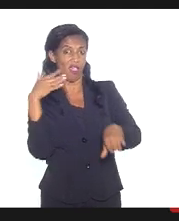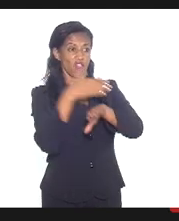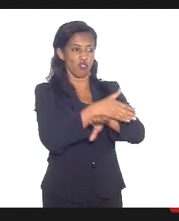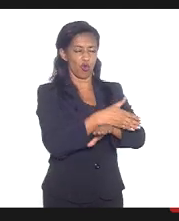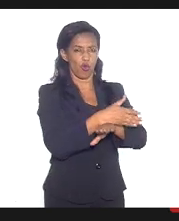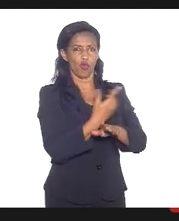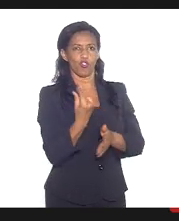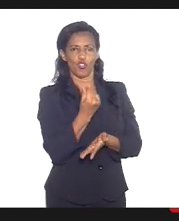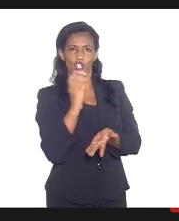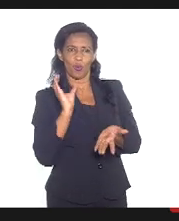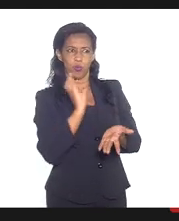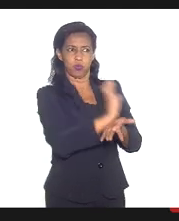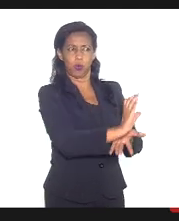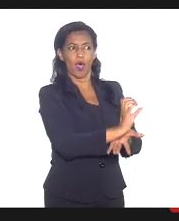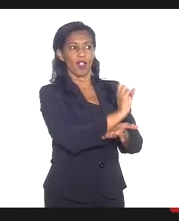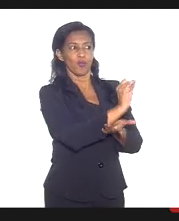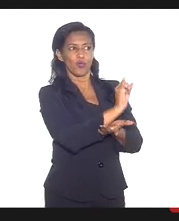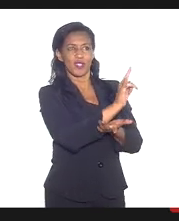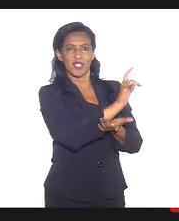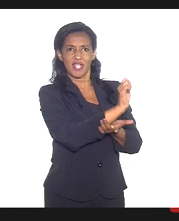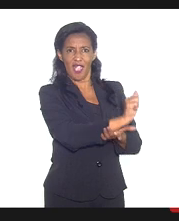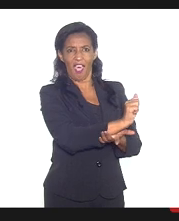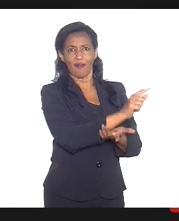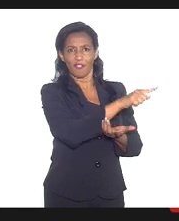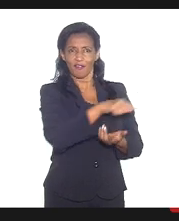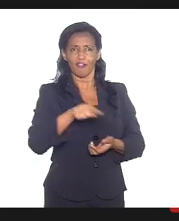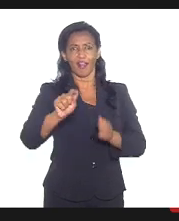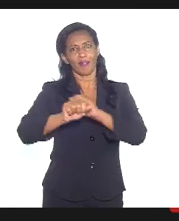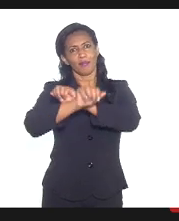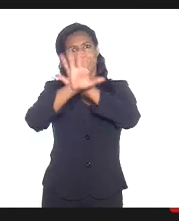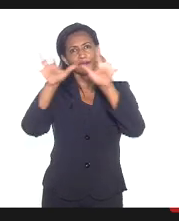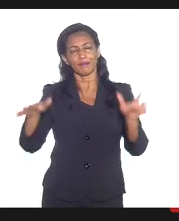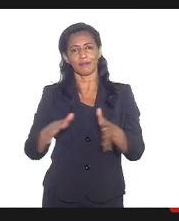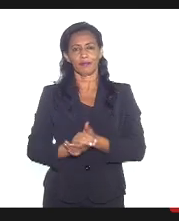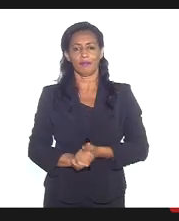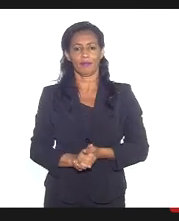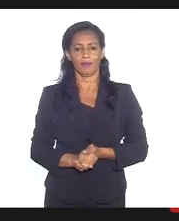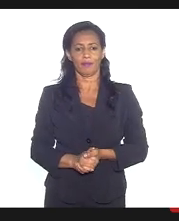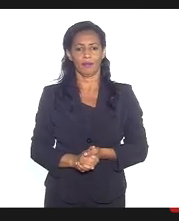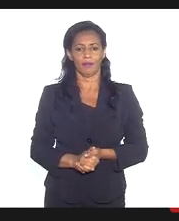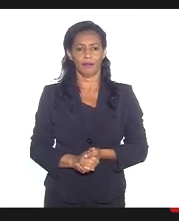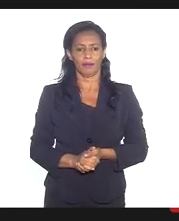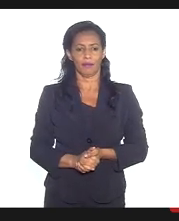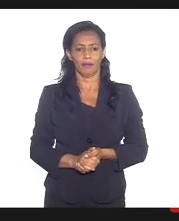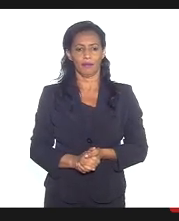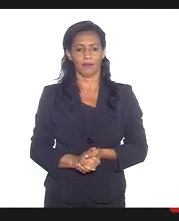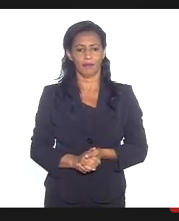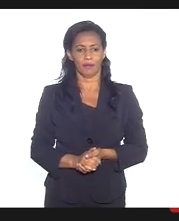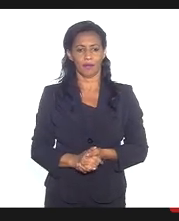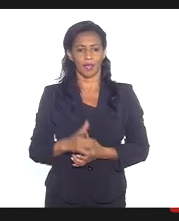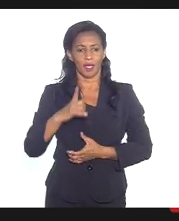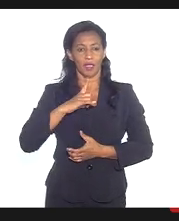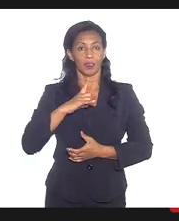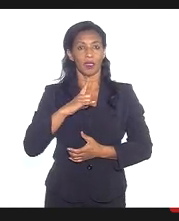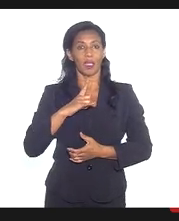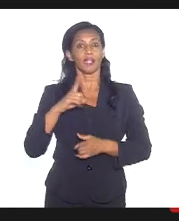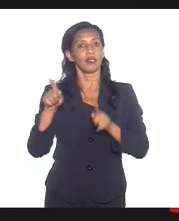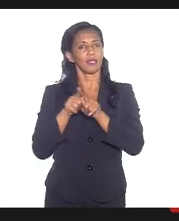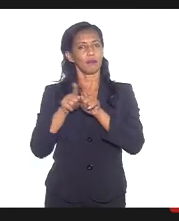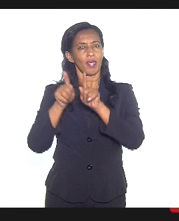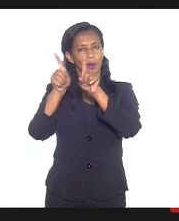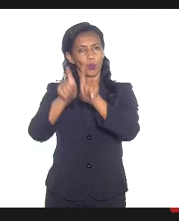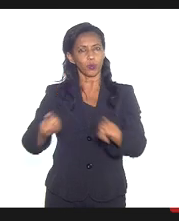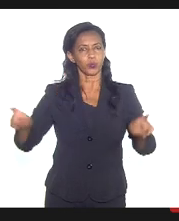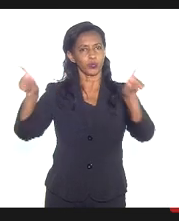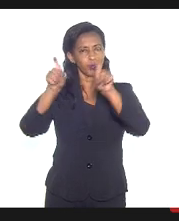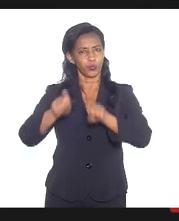aí vai para o CIAF, que é o sistema financeiro, e vai para o portal da transparência. O Power BI é um sistema de informática, né, que vai permitir